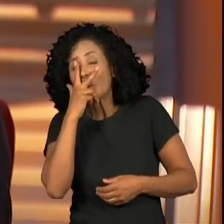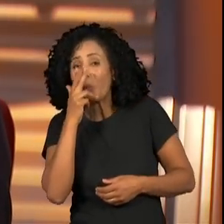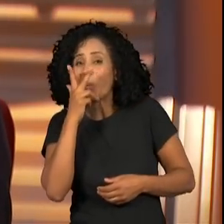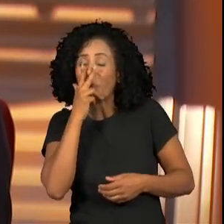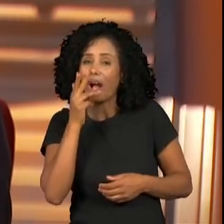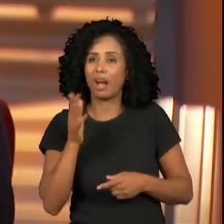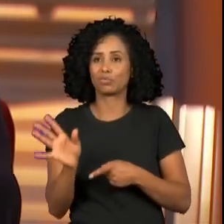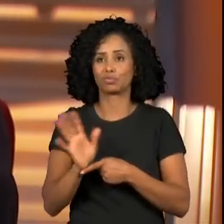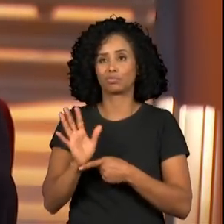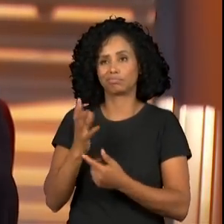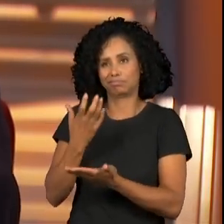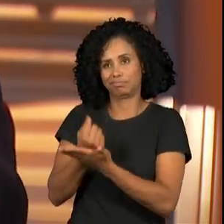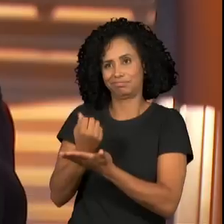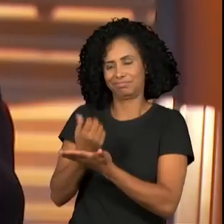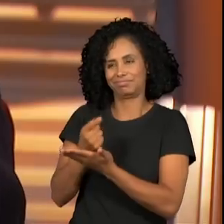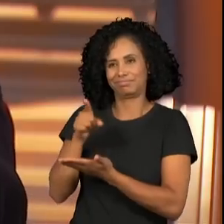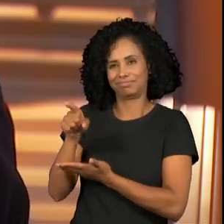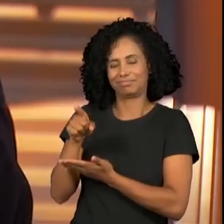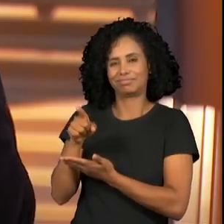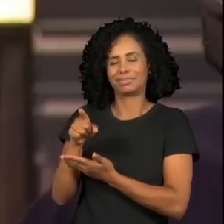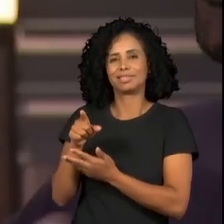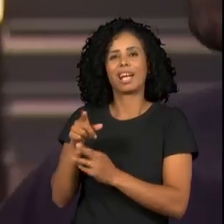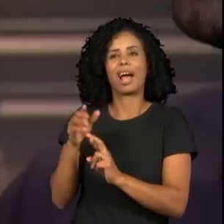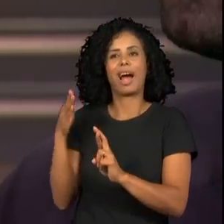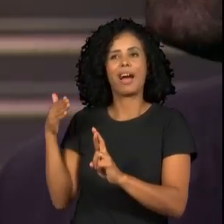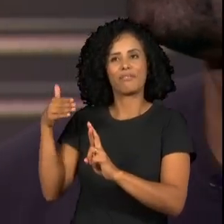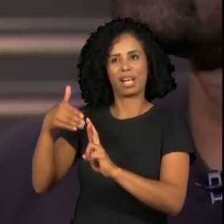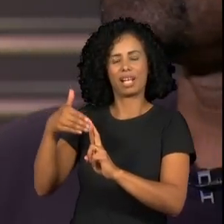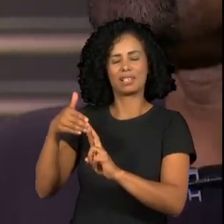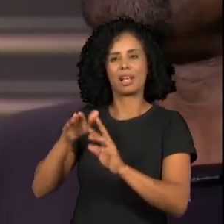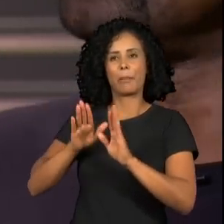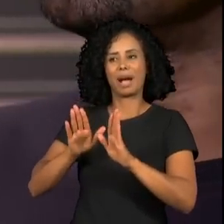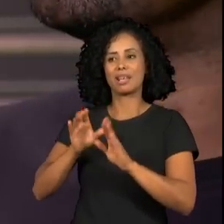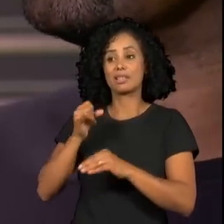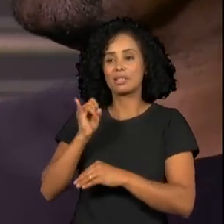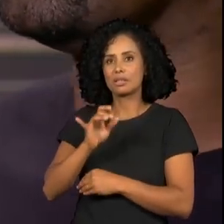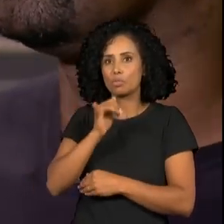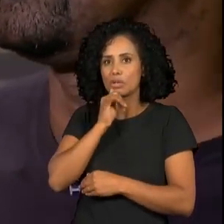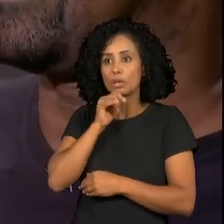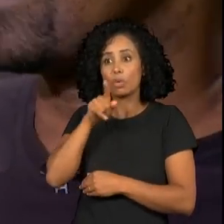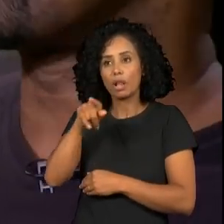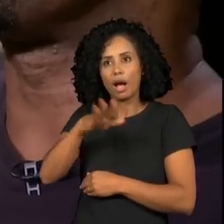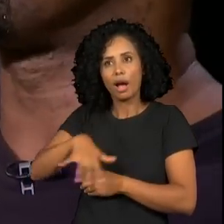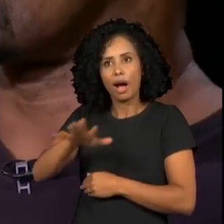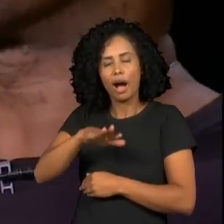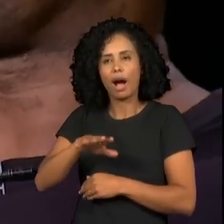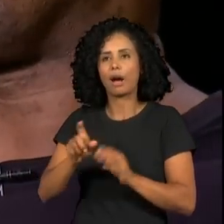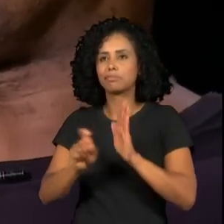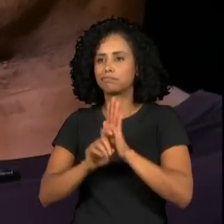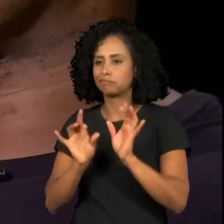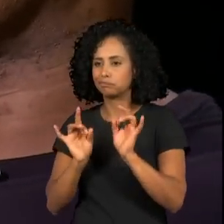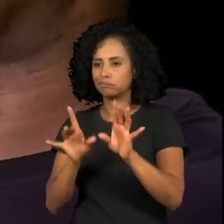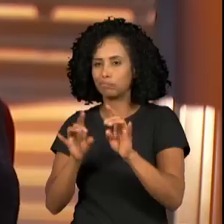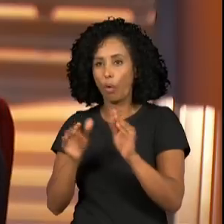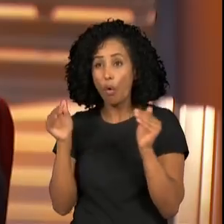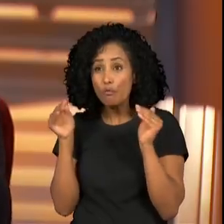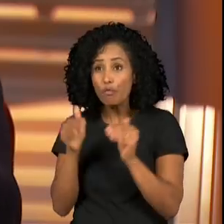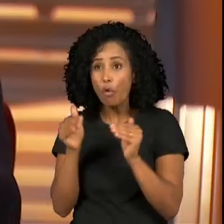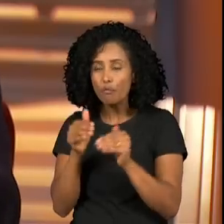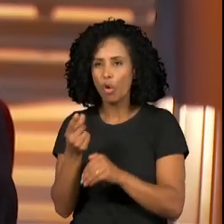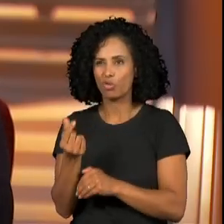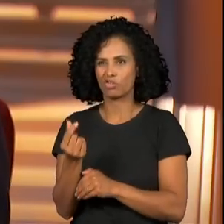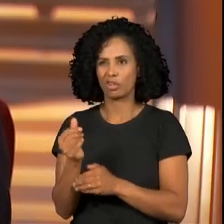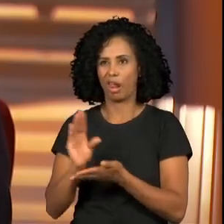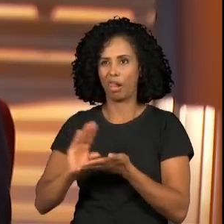quando o foco principal vira só o dinheiro, essa gestão também passa a ser